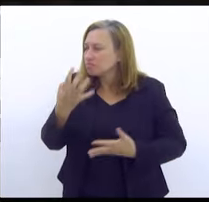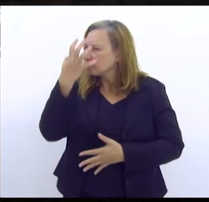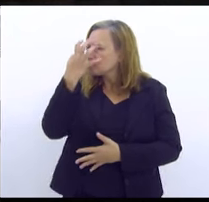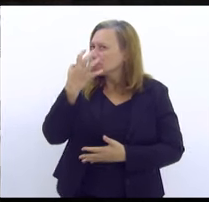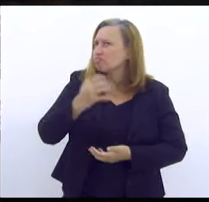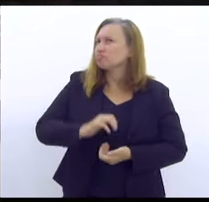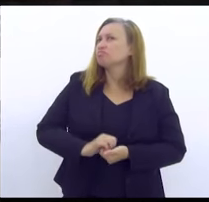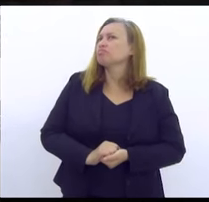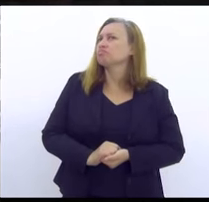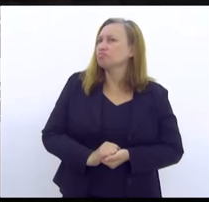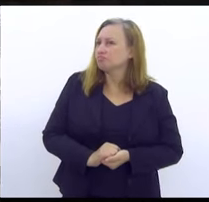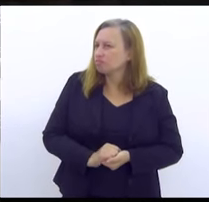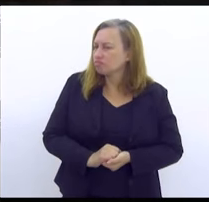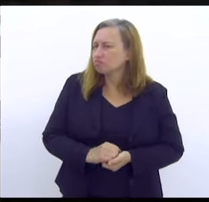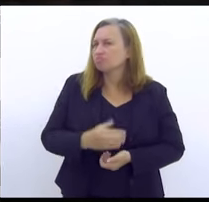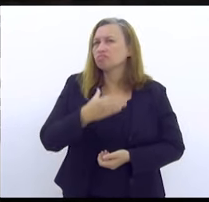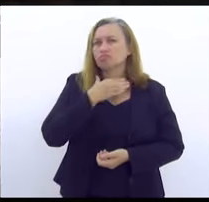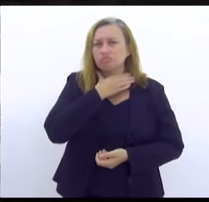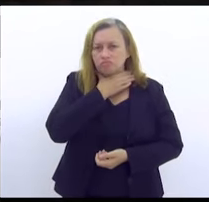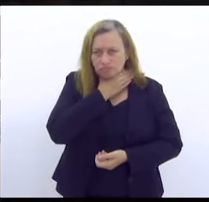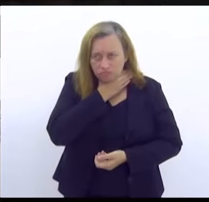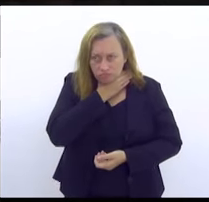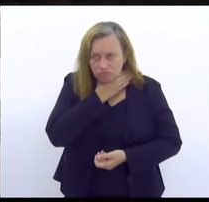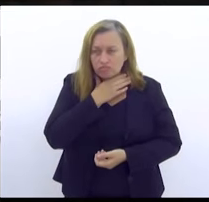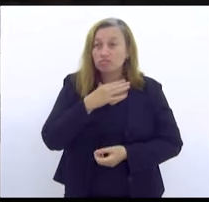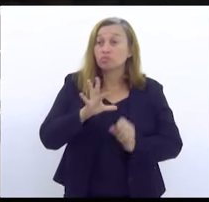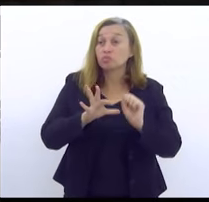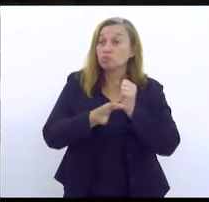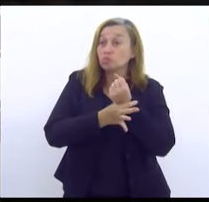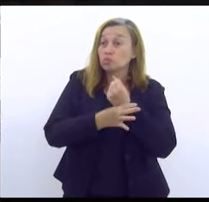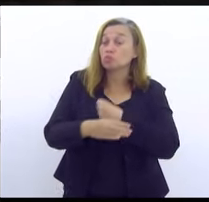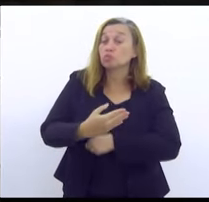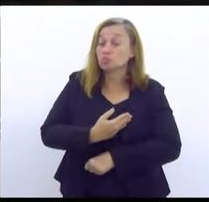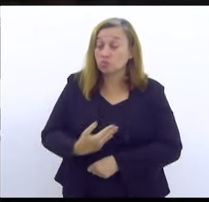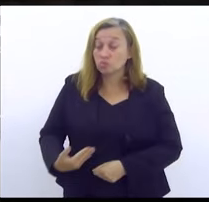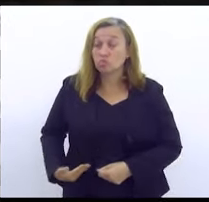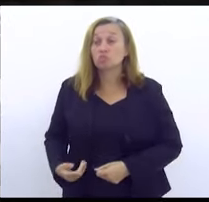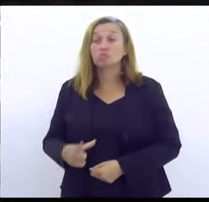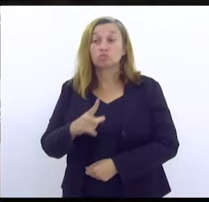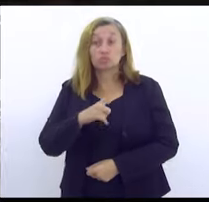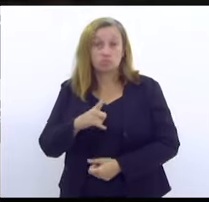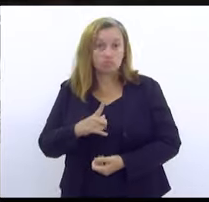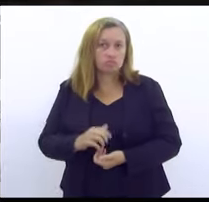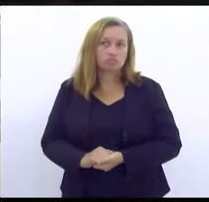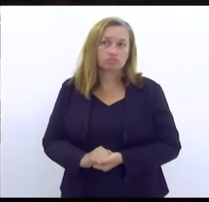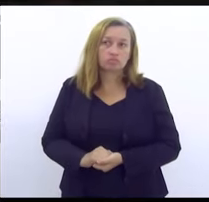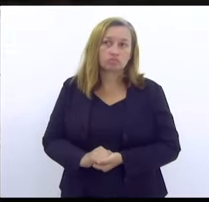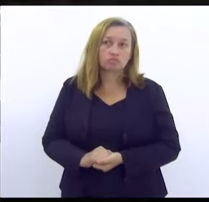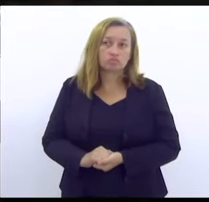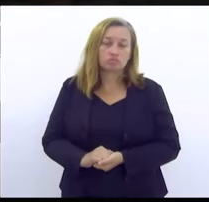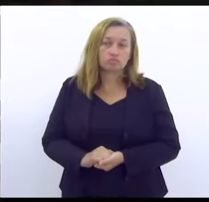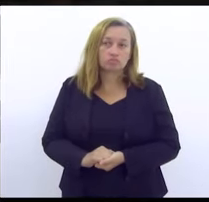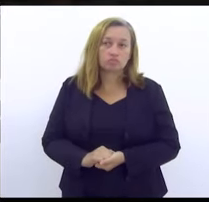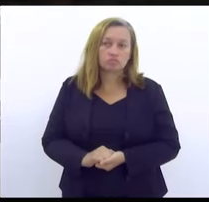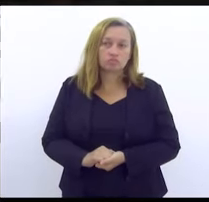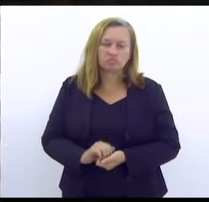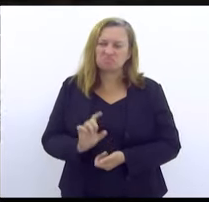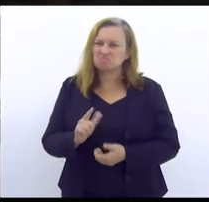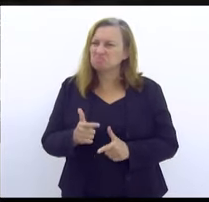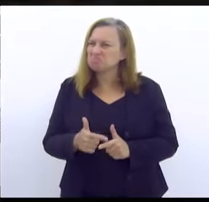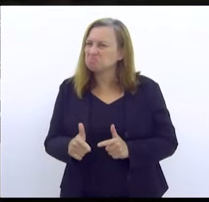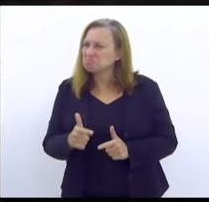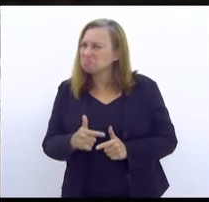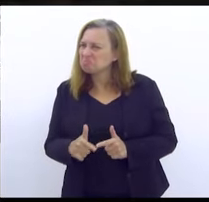gravíssimo a crise na segurança pública que temos. E aí, não é só problema